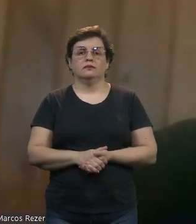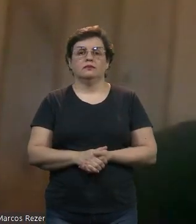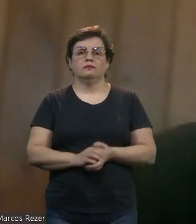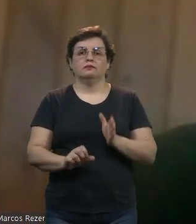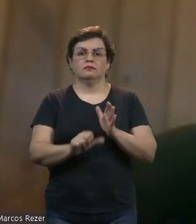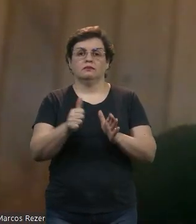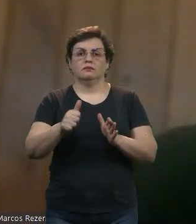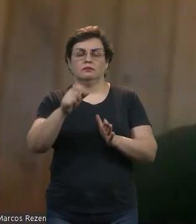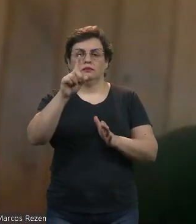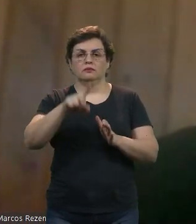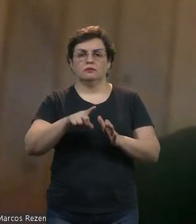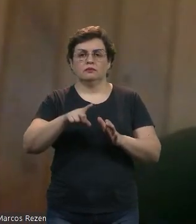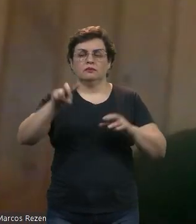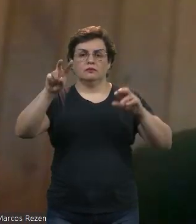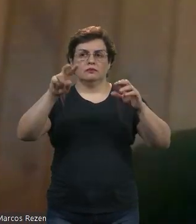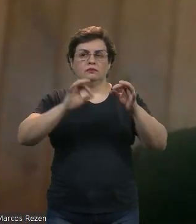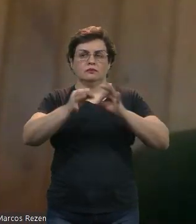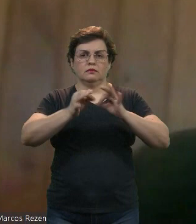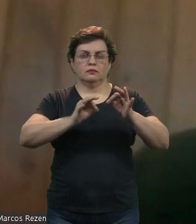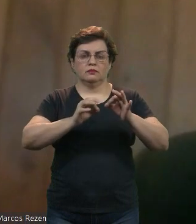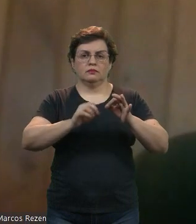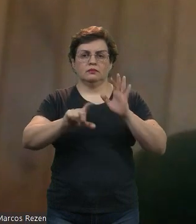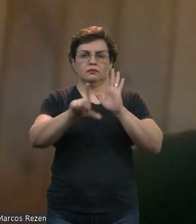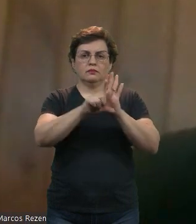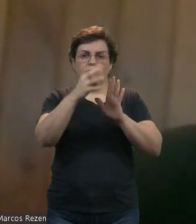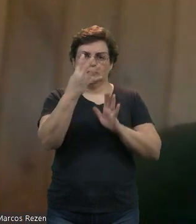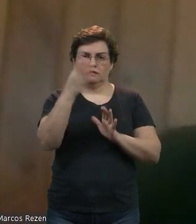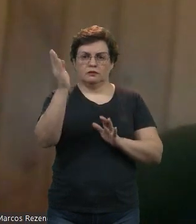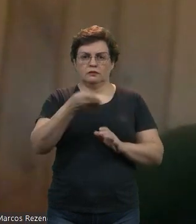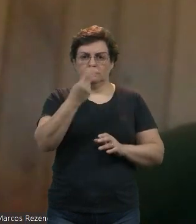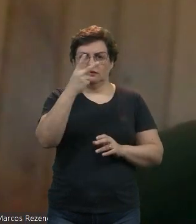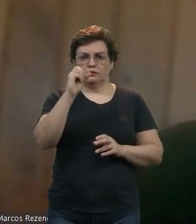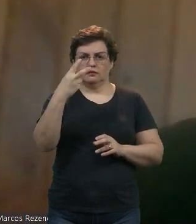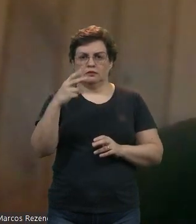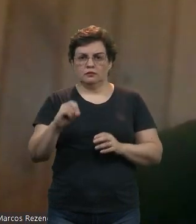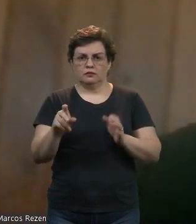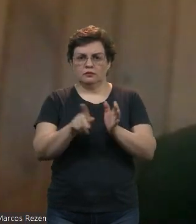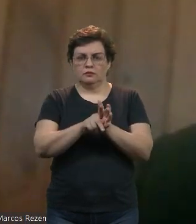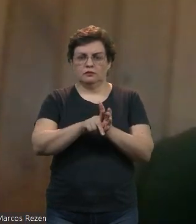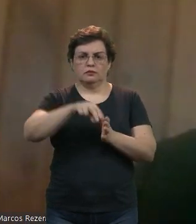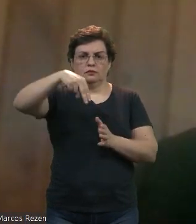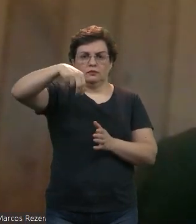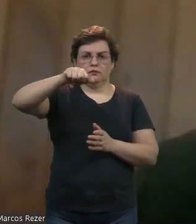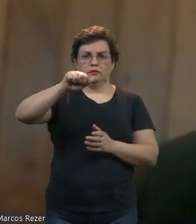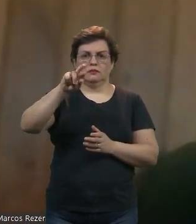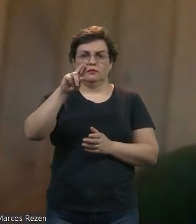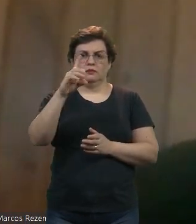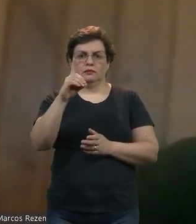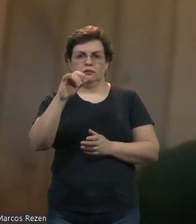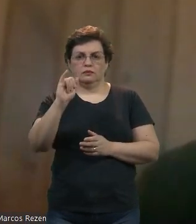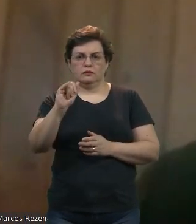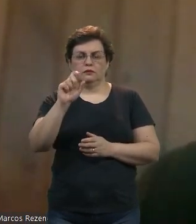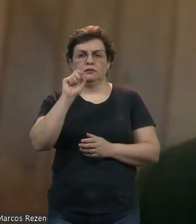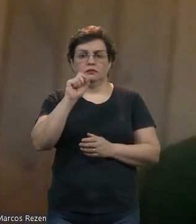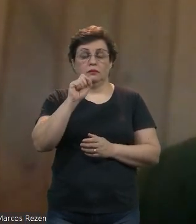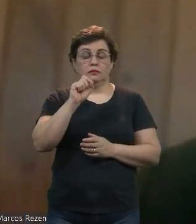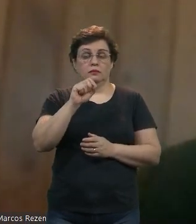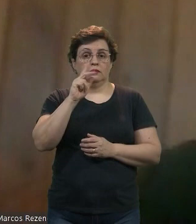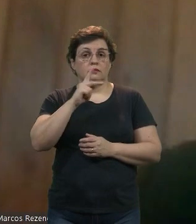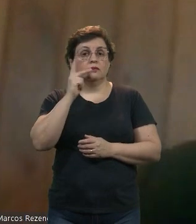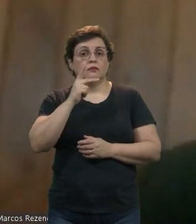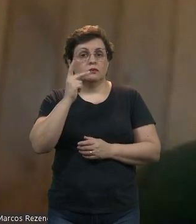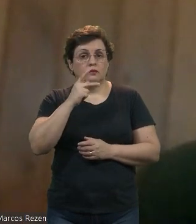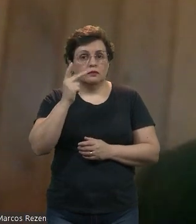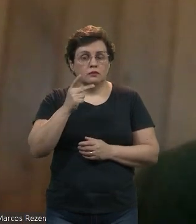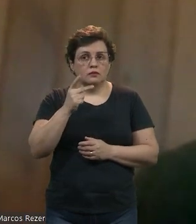Primeiro item é o projeto de lei número 4 de 2020, do vereador Luiz Eduardo Nardi, dispondo sobre a